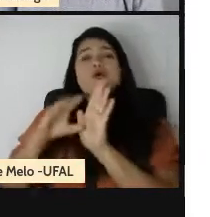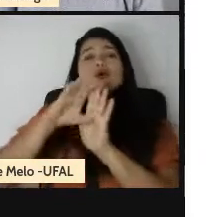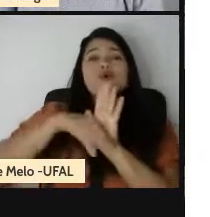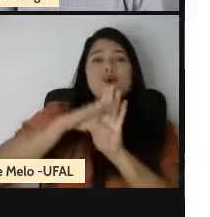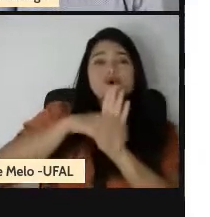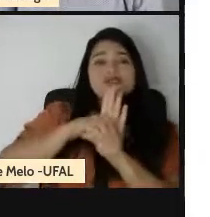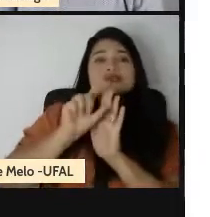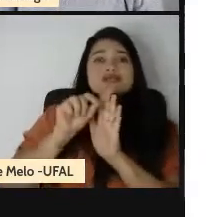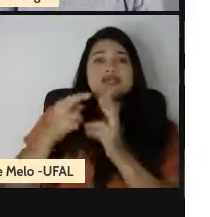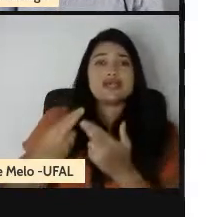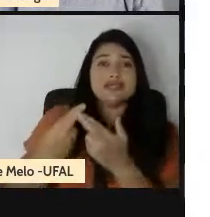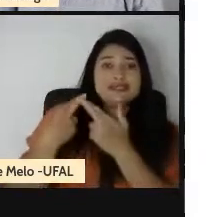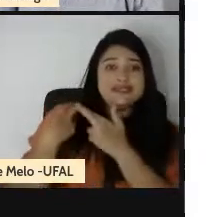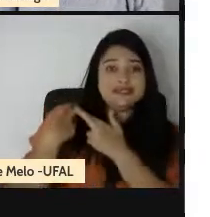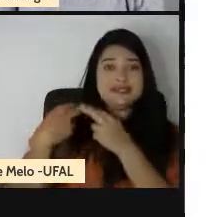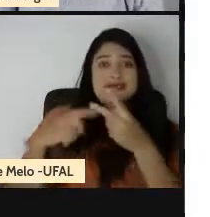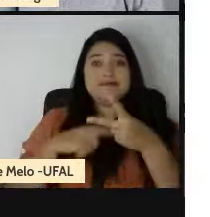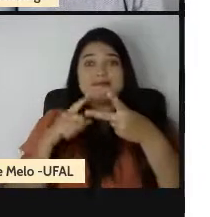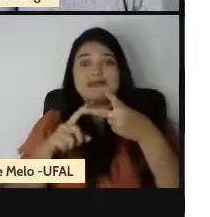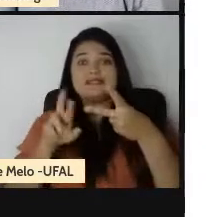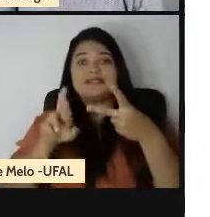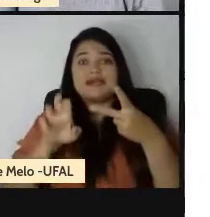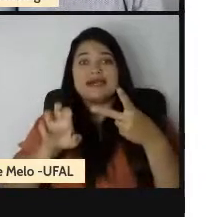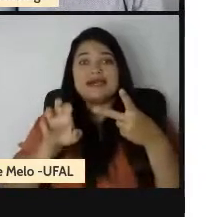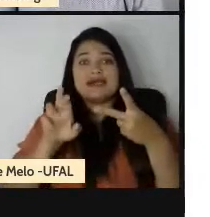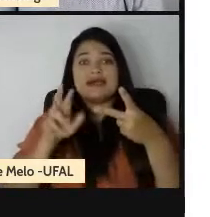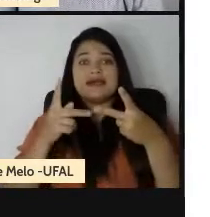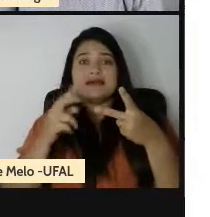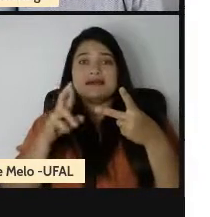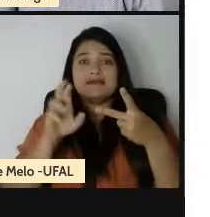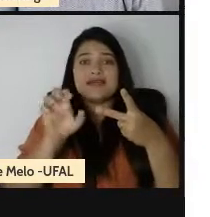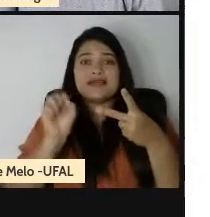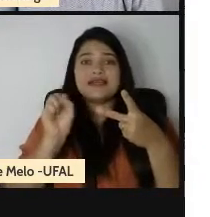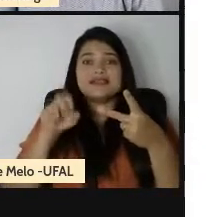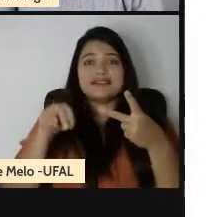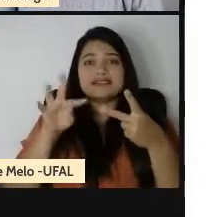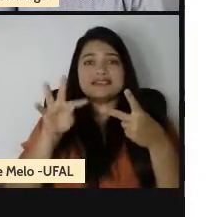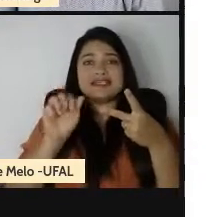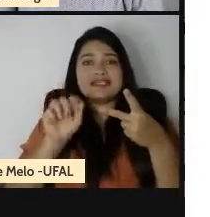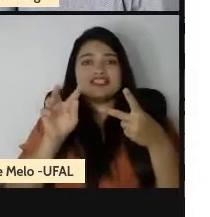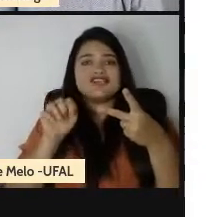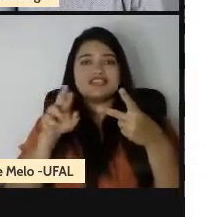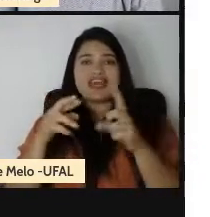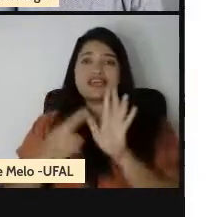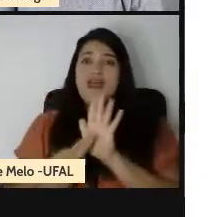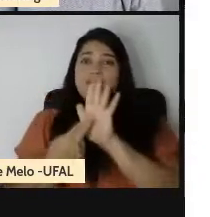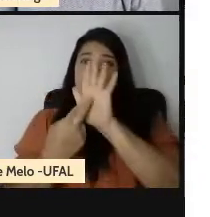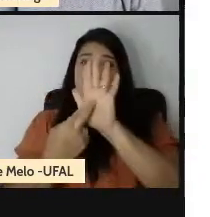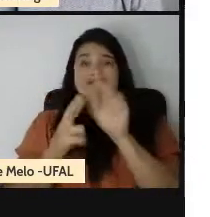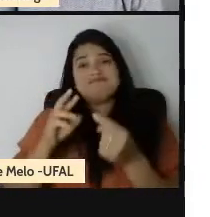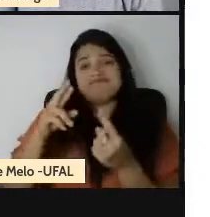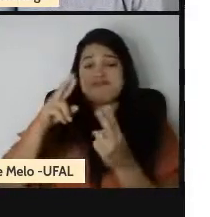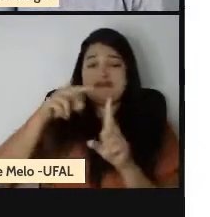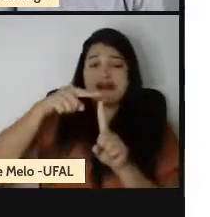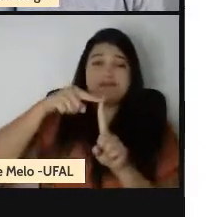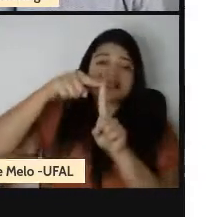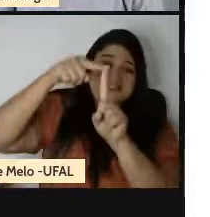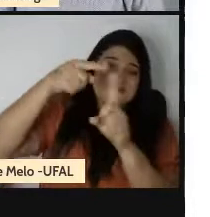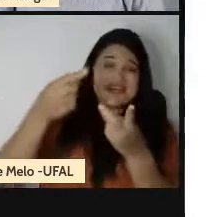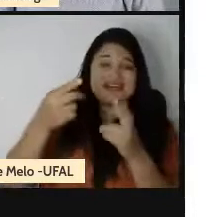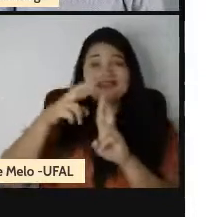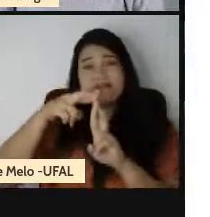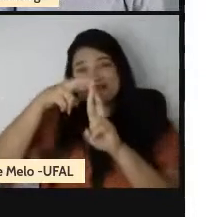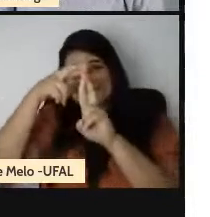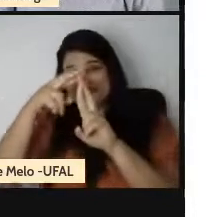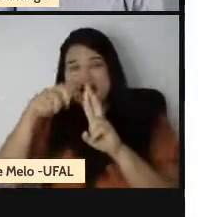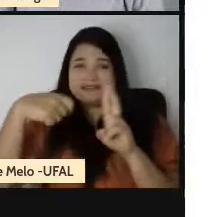dos estudos de Bakhtin, veio muito forte como um apoio teórico e metodológico para olhar a atividade do TIOS. E a